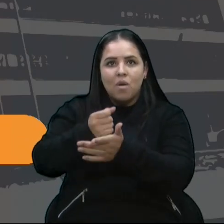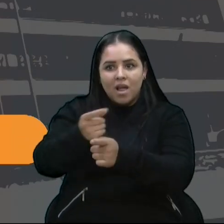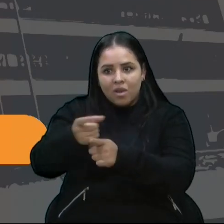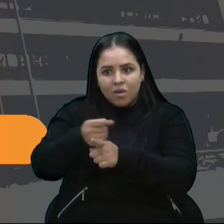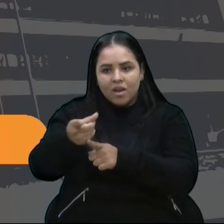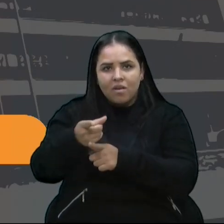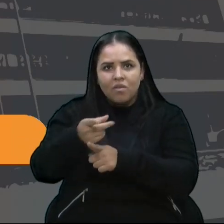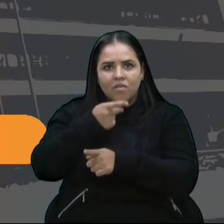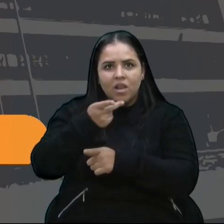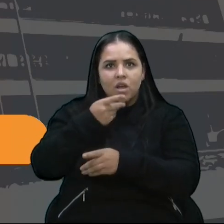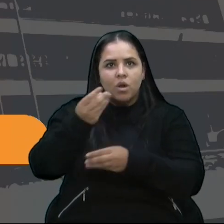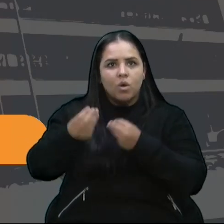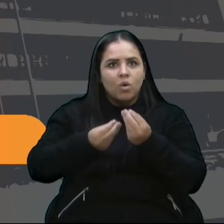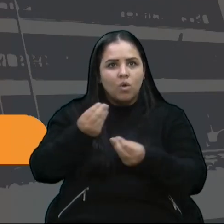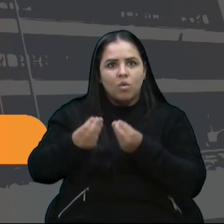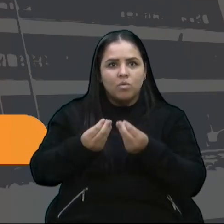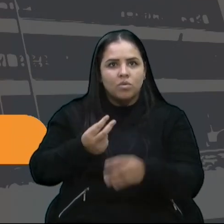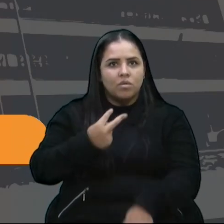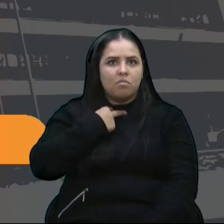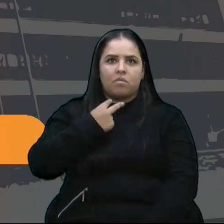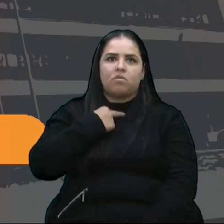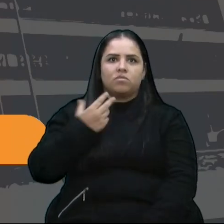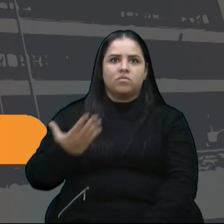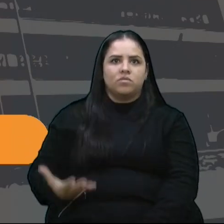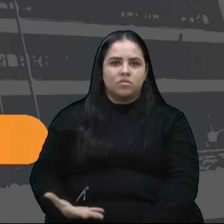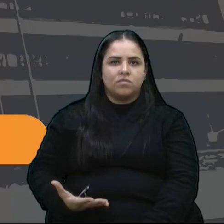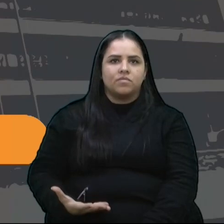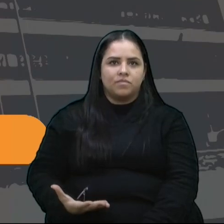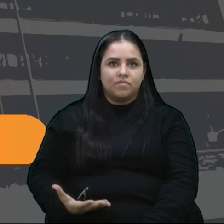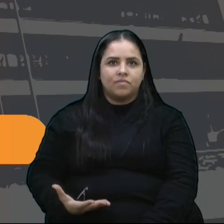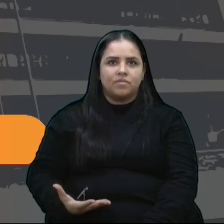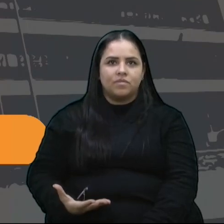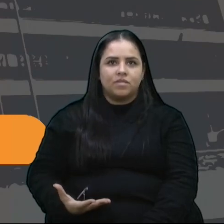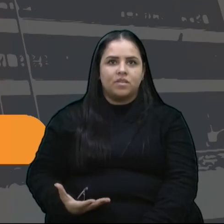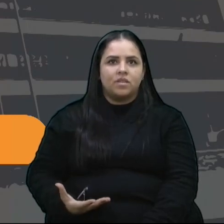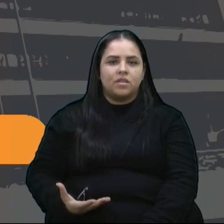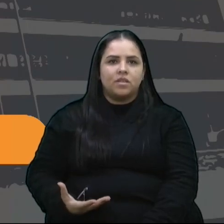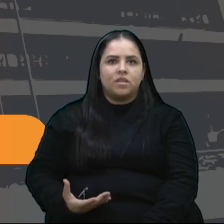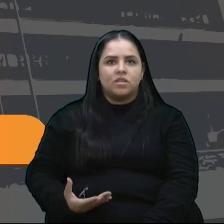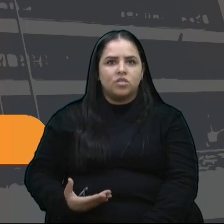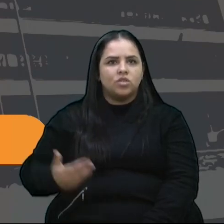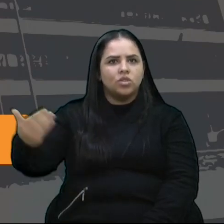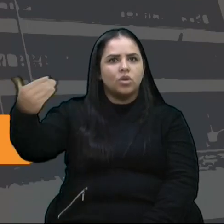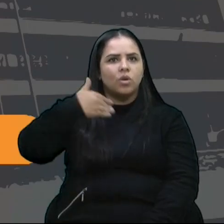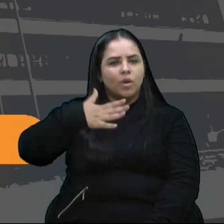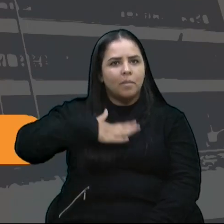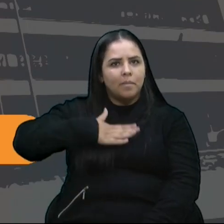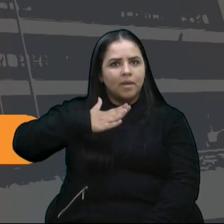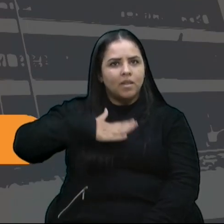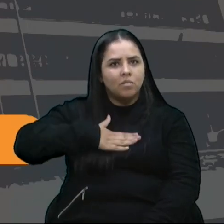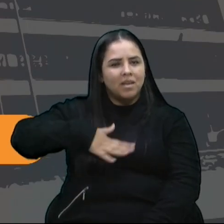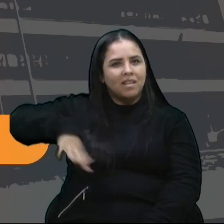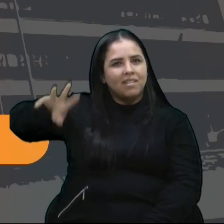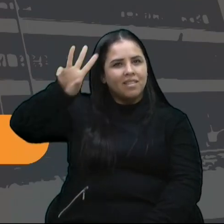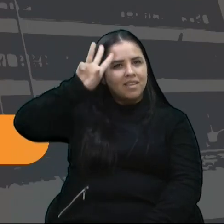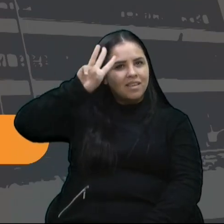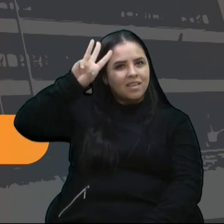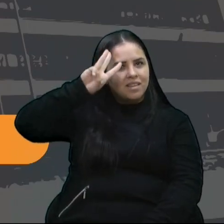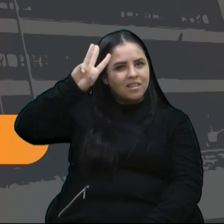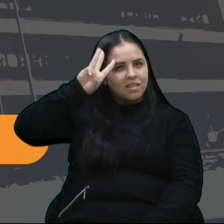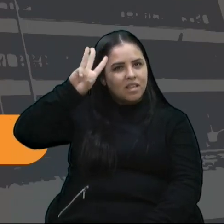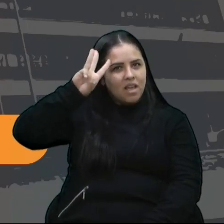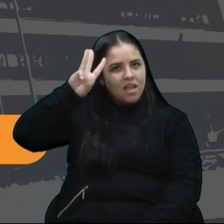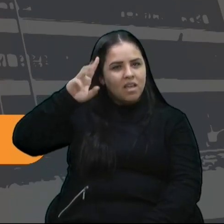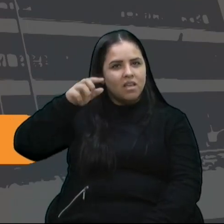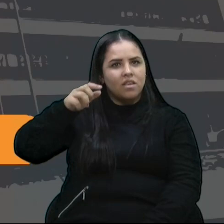como assim? Não é possível isso. E eles chegaram em mim numa terça-feira e